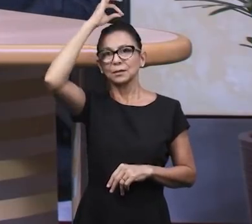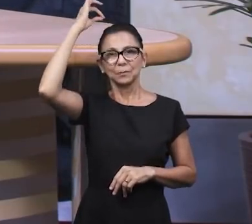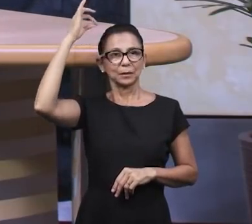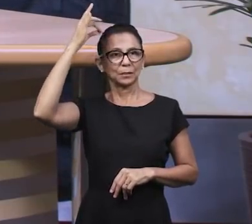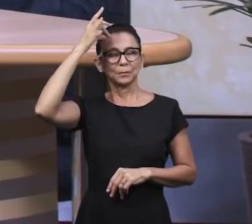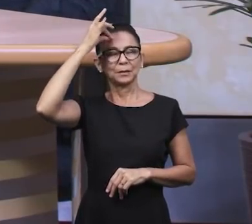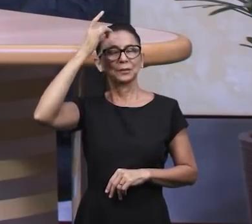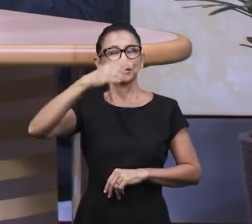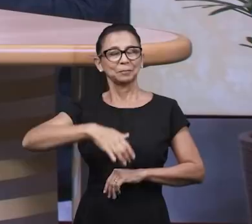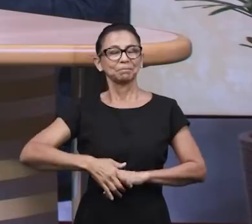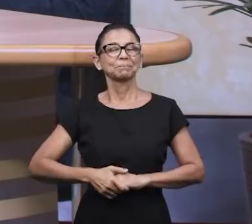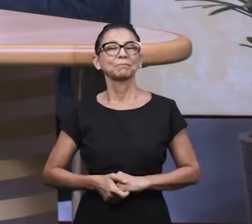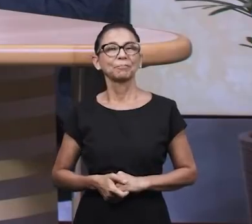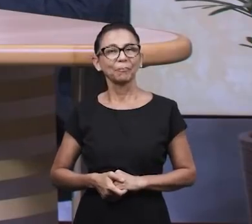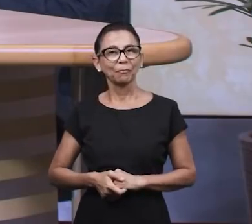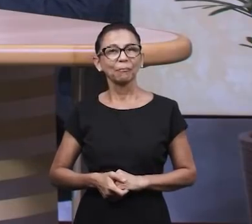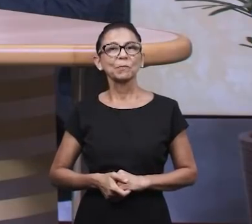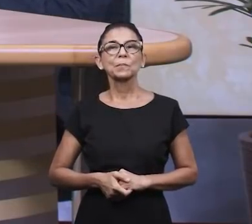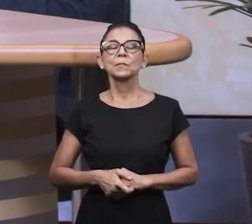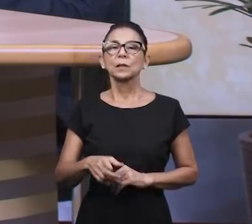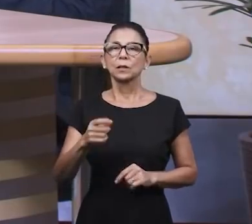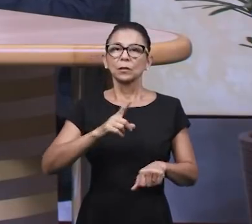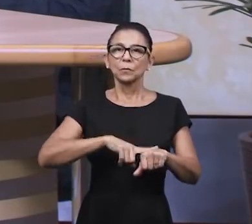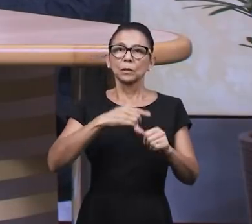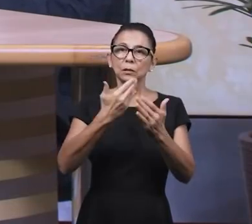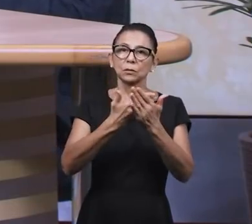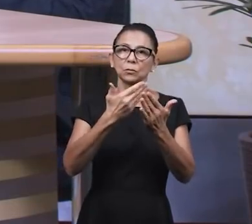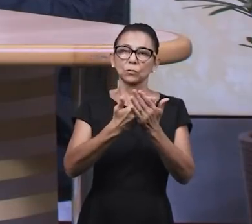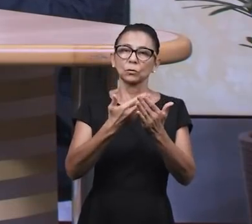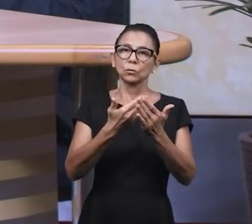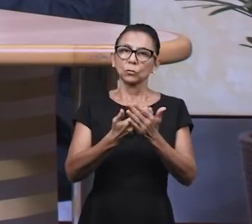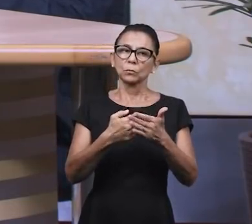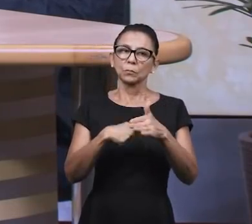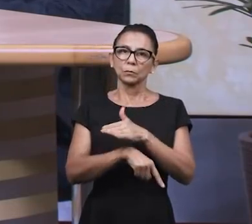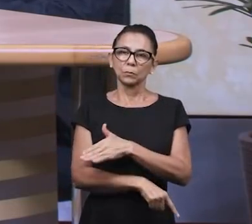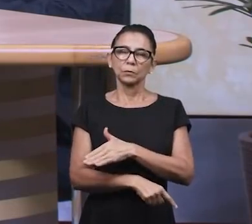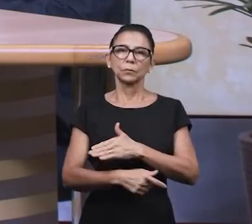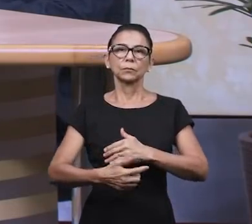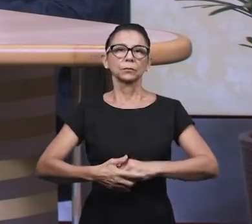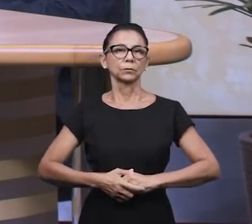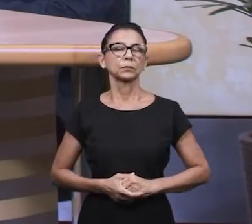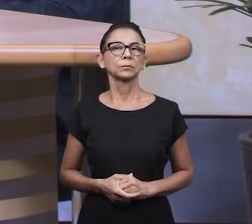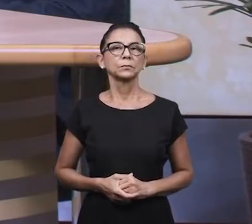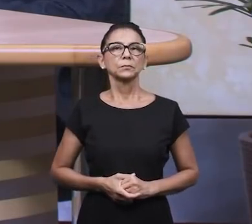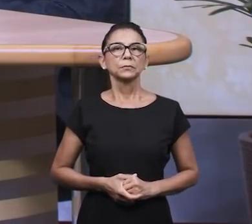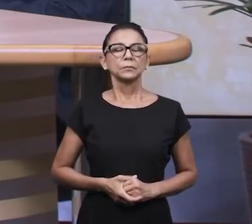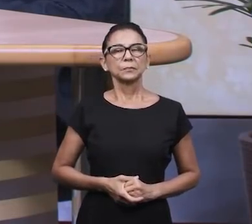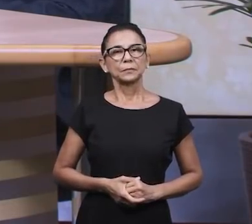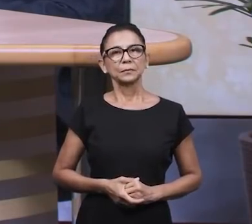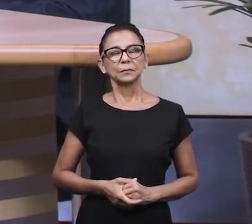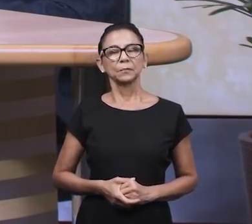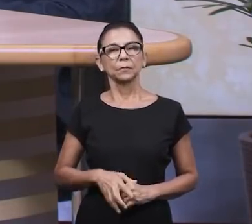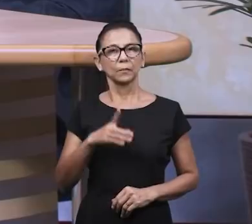alcançar uma coisa dessa. Mas foi uma revelação que o Senhor nos deu num estudo muito profundo para nós, né? Nesta obra. E o que chama a nossa